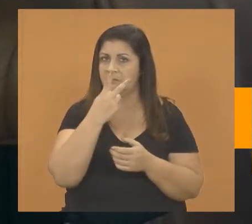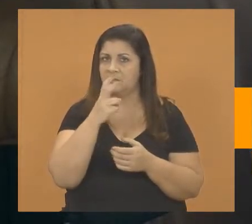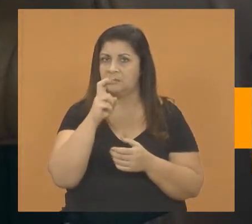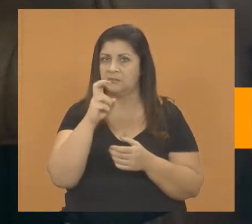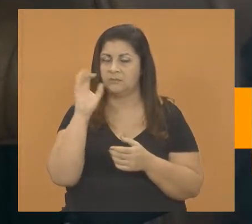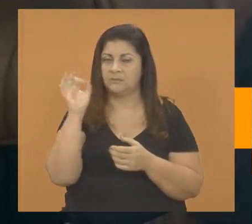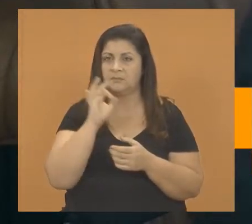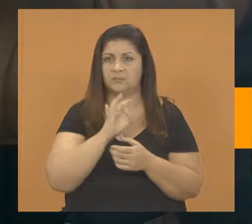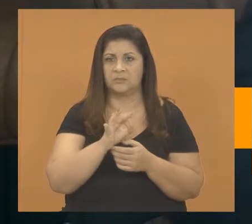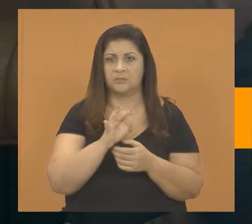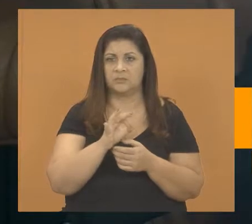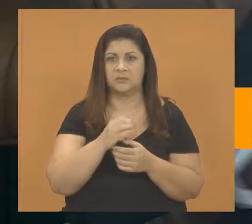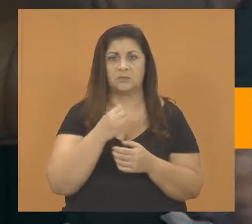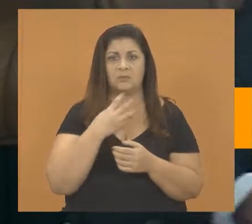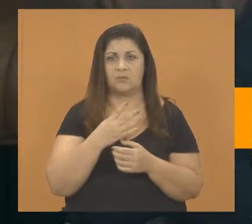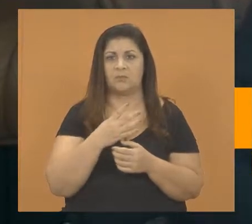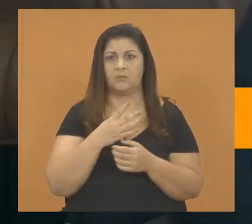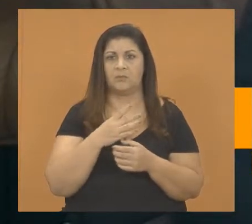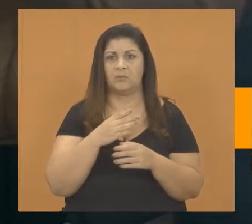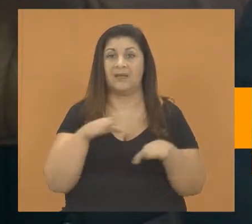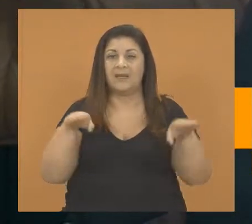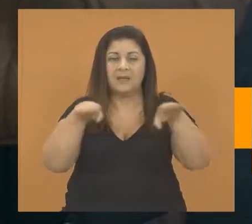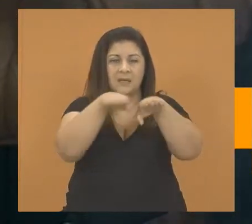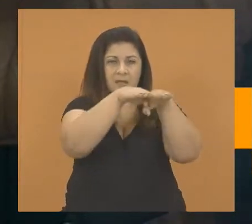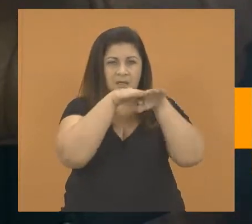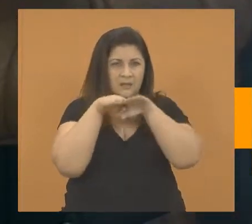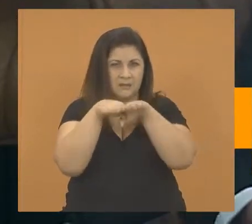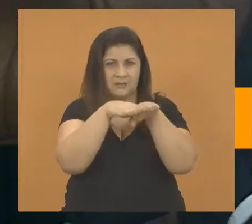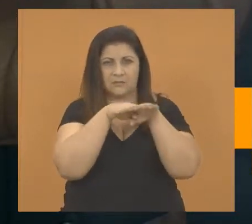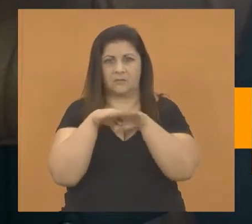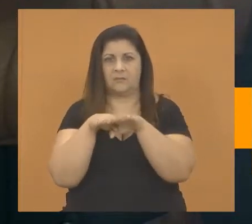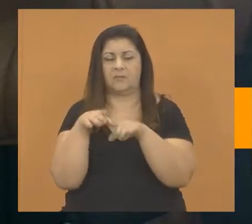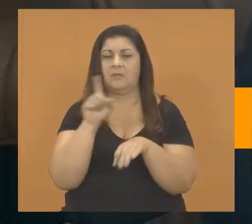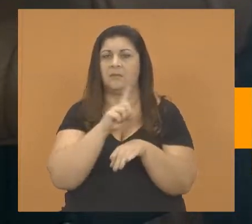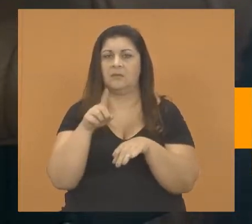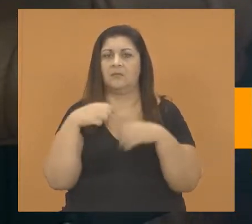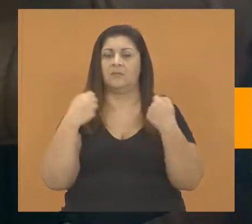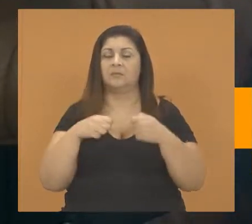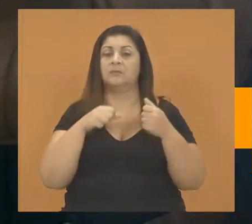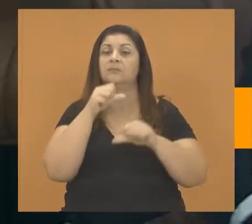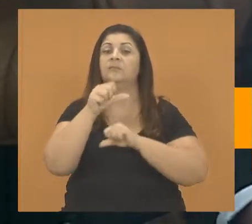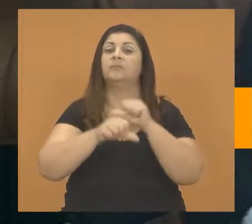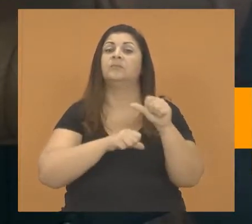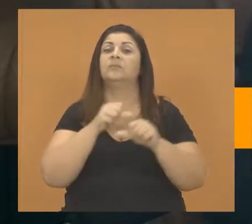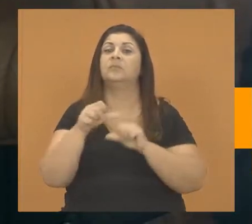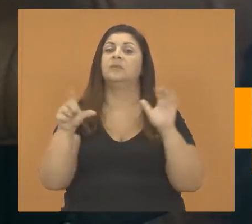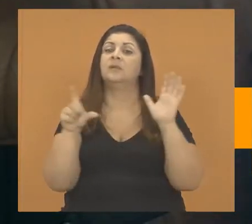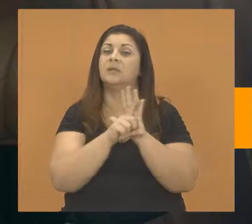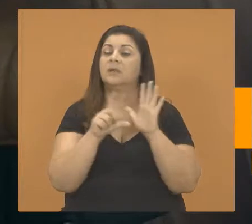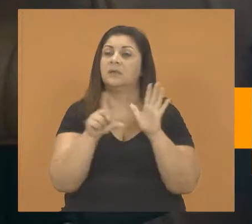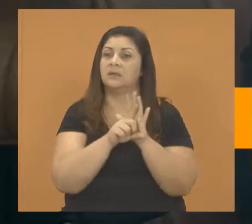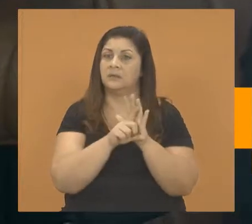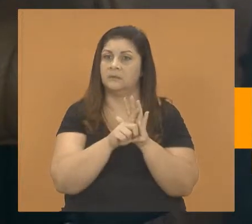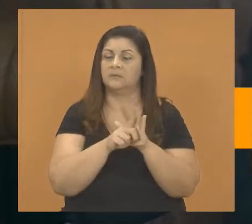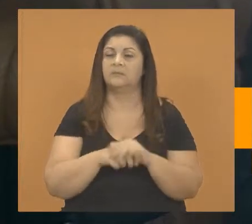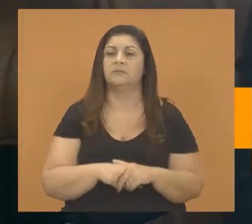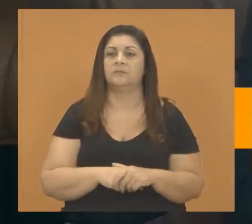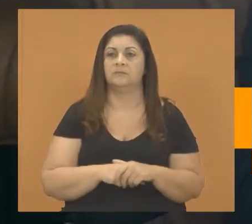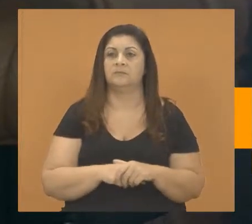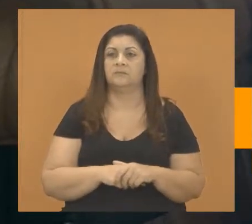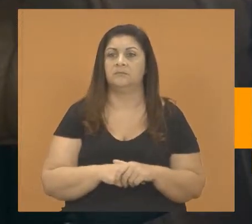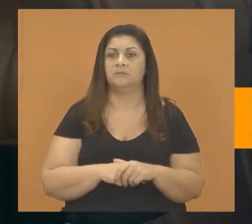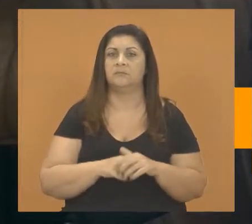cargos que nós vamos conseguir da igualdade no ambiente servidor público é preciso mudar o estatuto é preciso mexer na carreira para que a gente